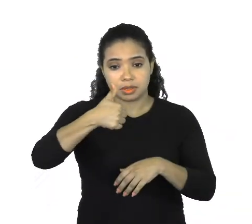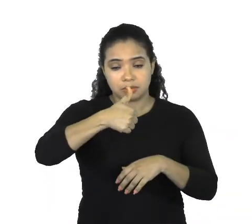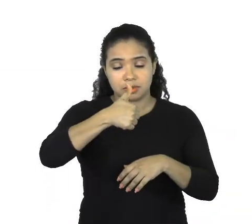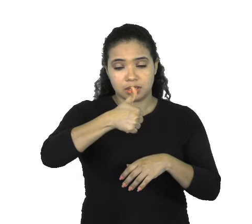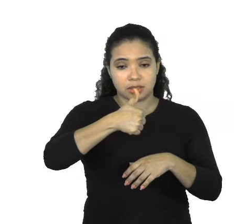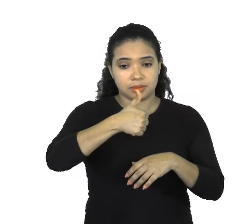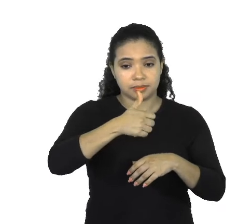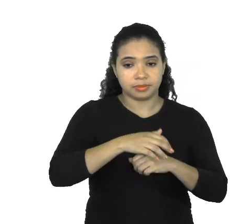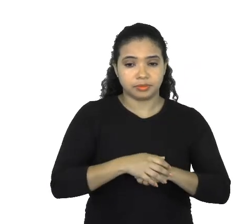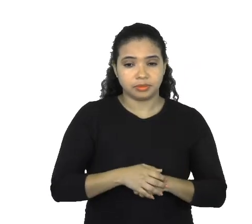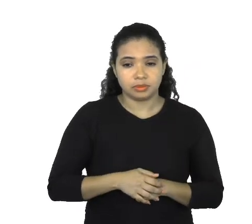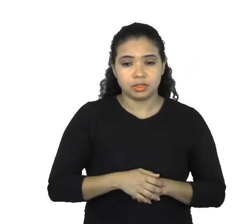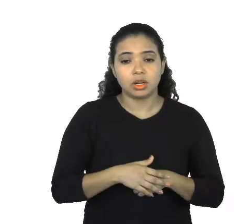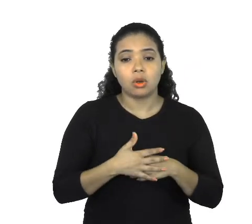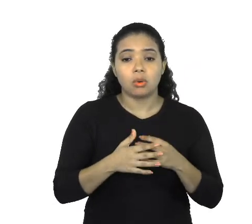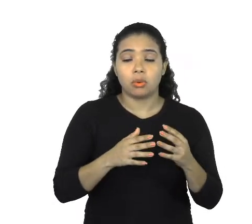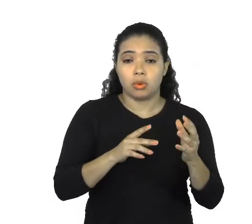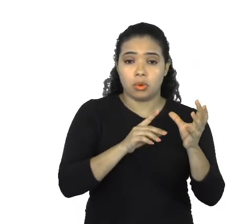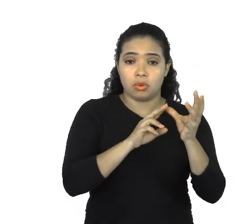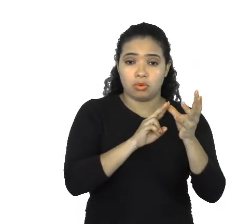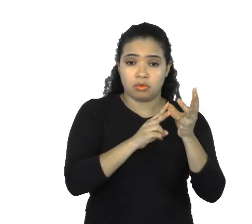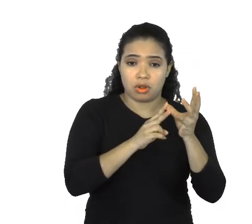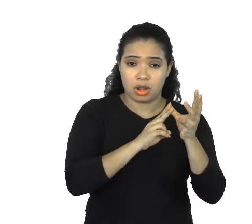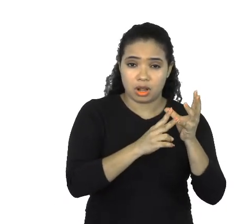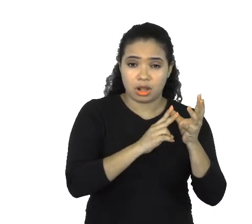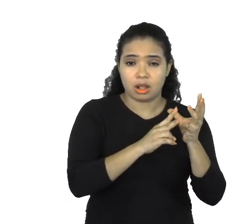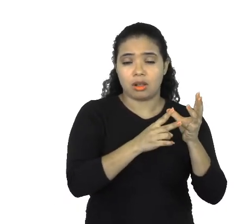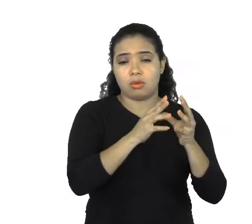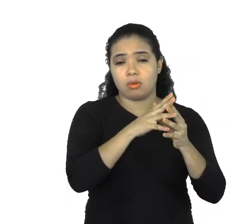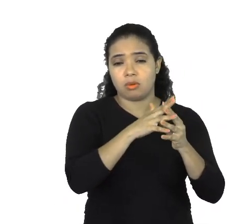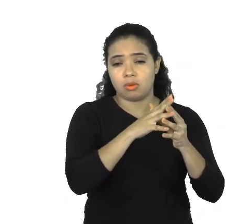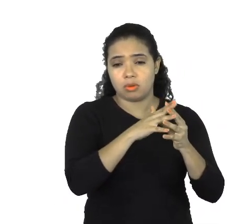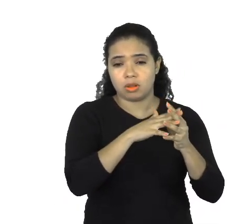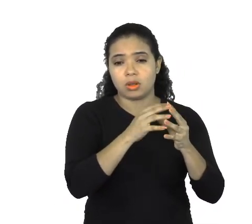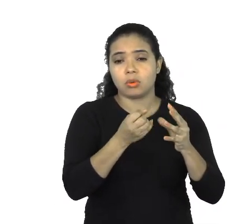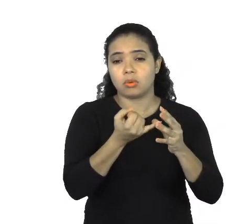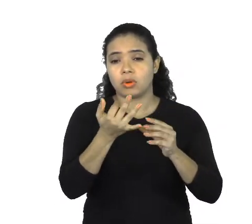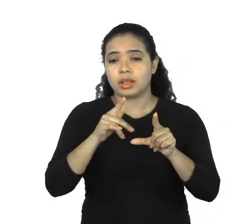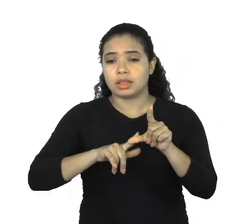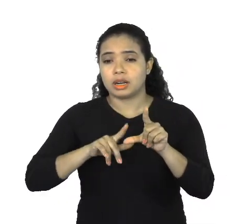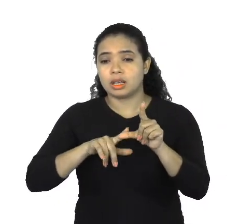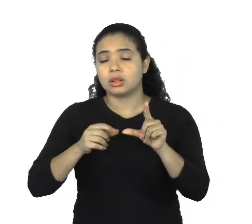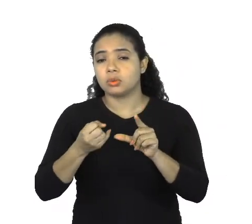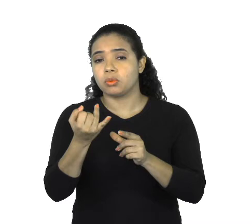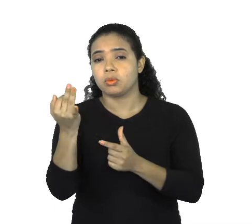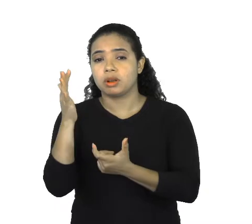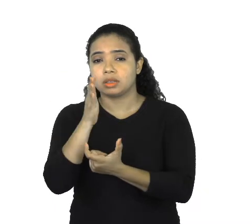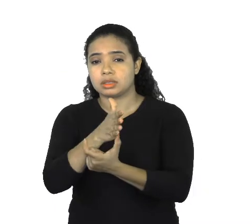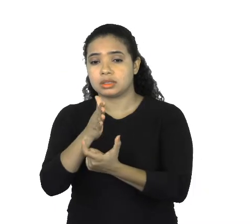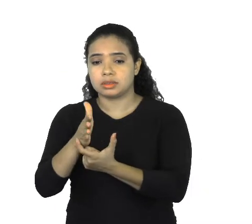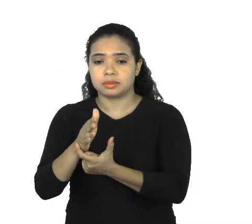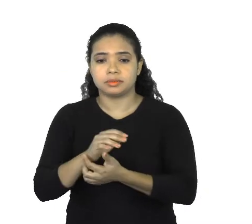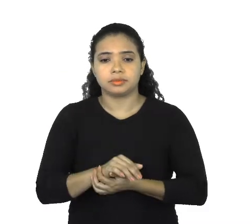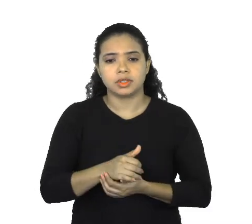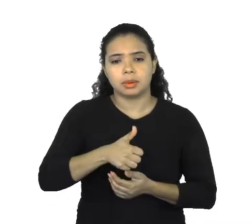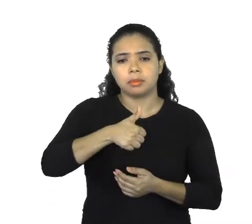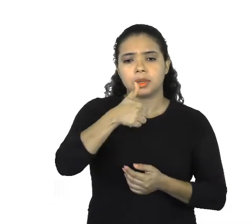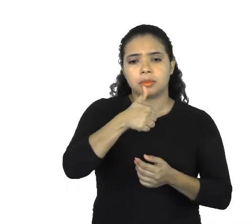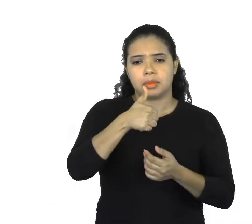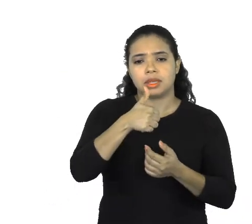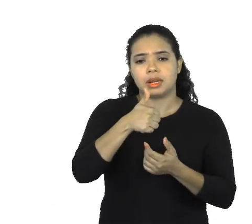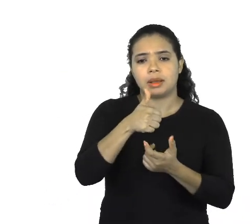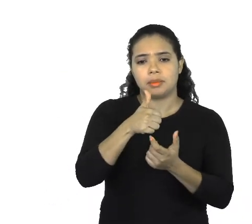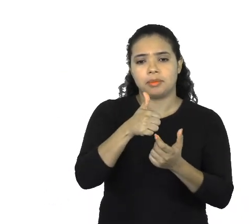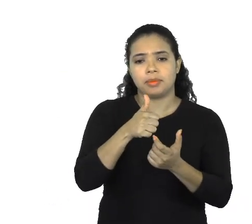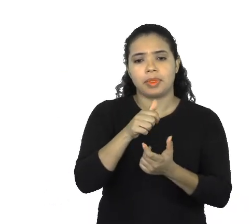palavras, quais as vogais, quais as consoantes, quantas letras e quantas sílabas. A primeira palavra, qual é?